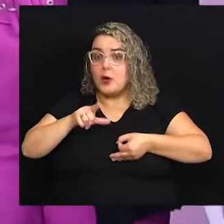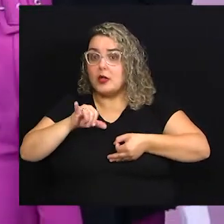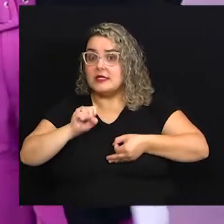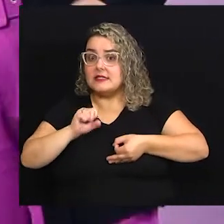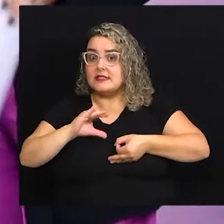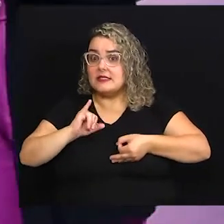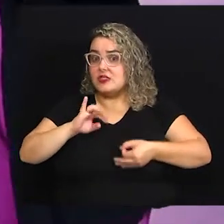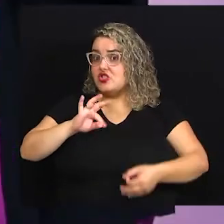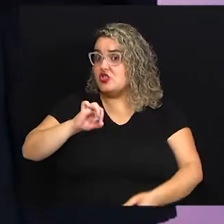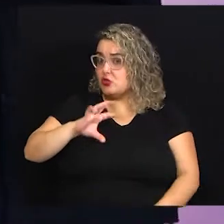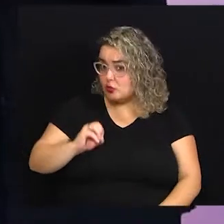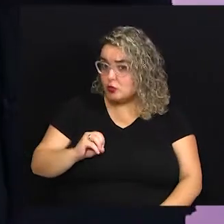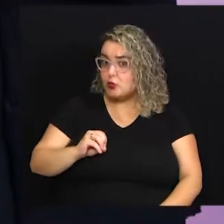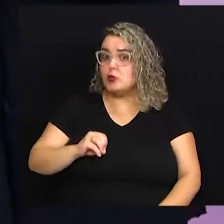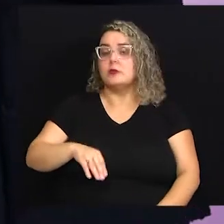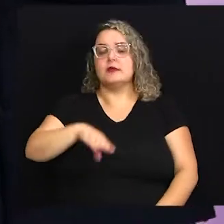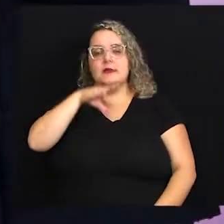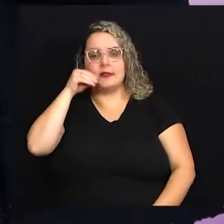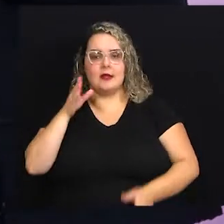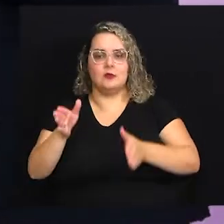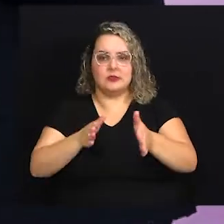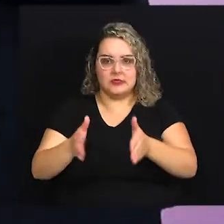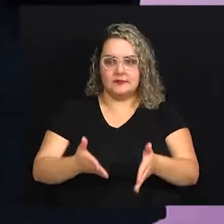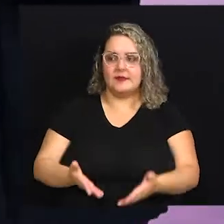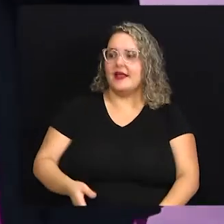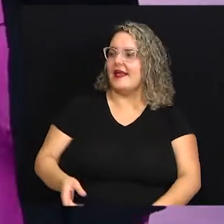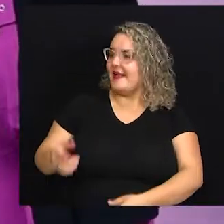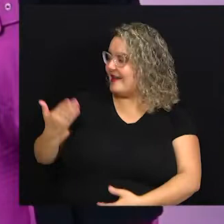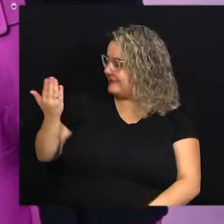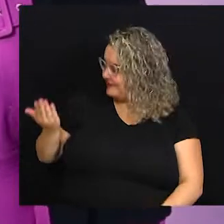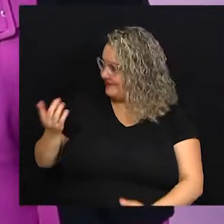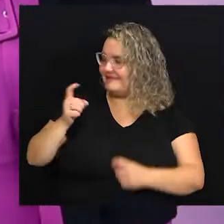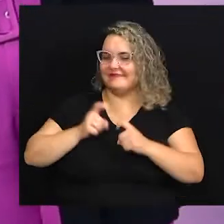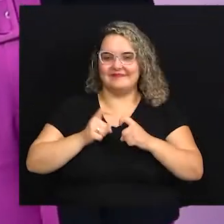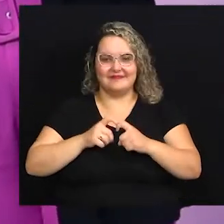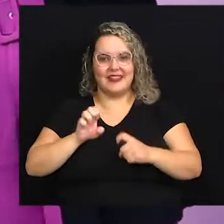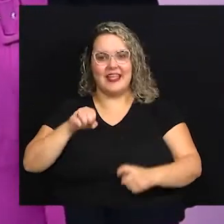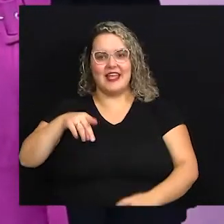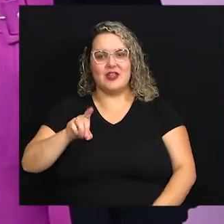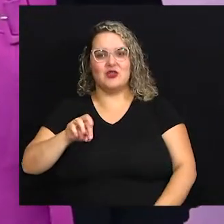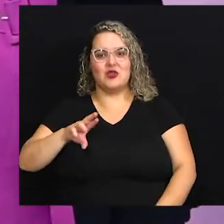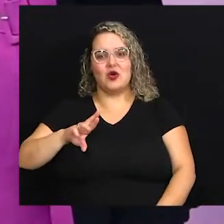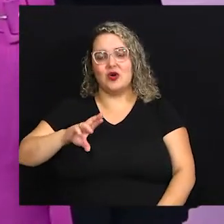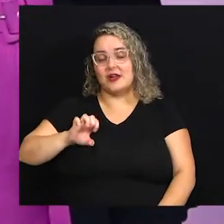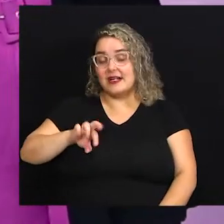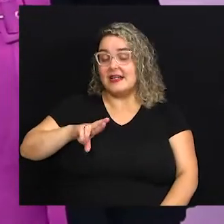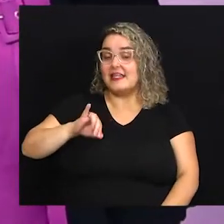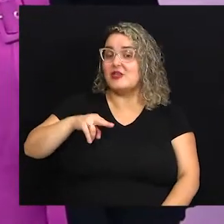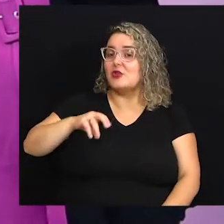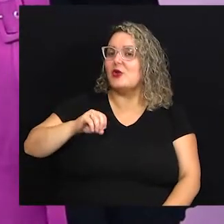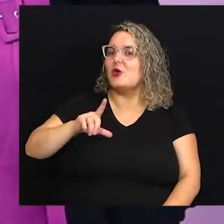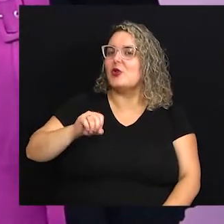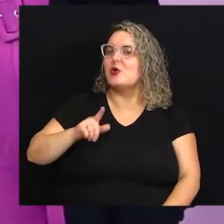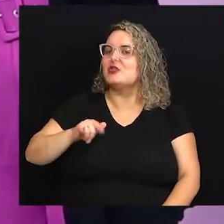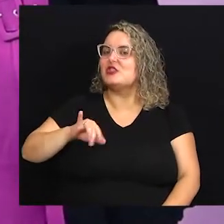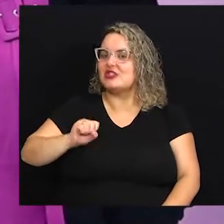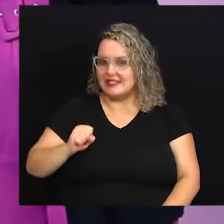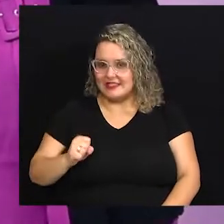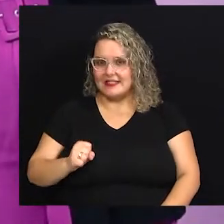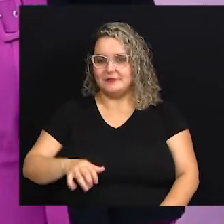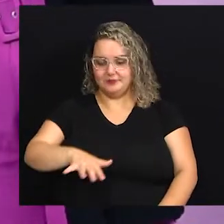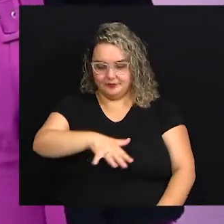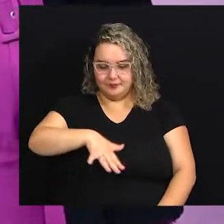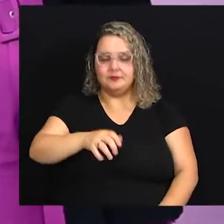na adolescência, olha só, é a doutora Larissa Garcia Gomes. Ela é endocrinologista, faz parte também da Sociedade